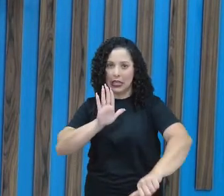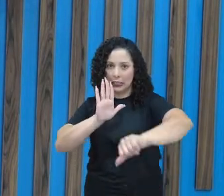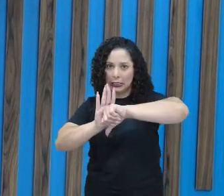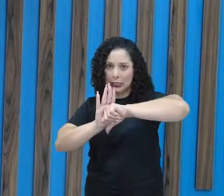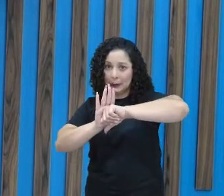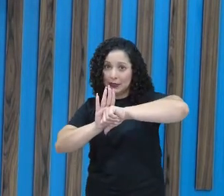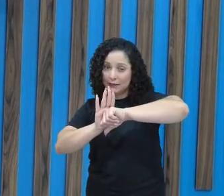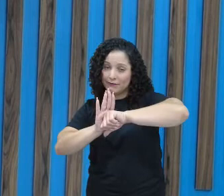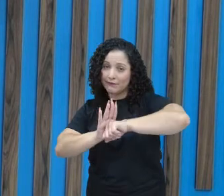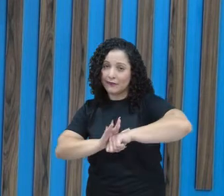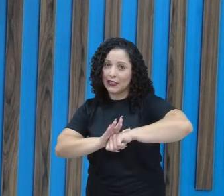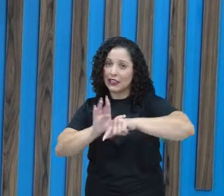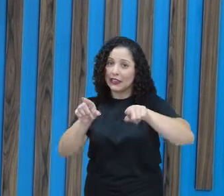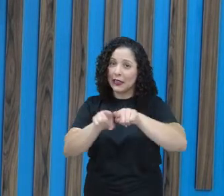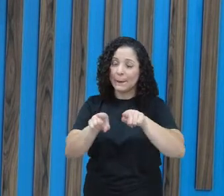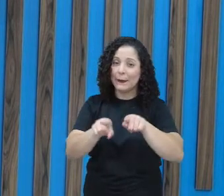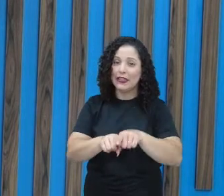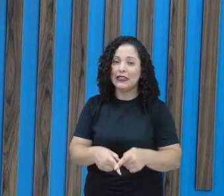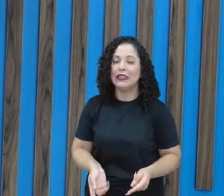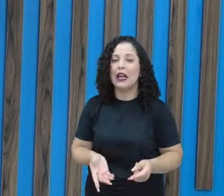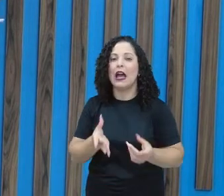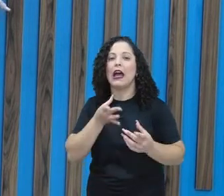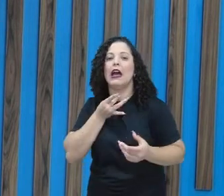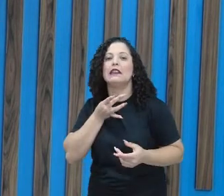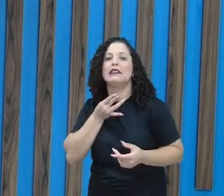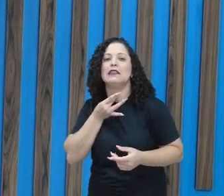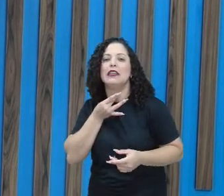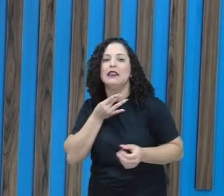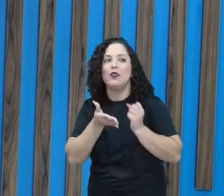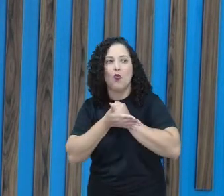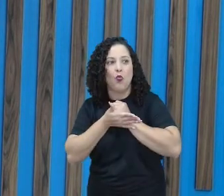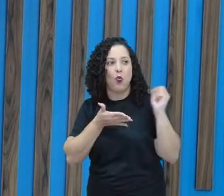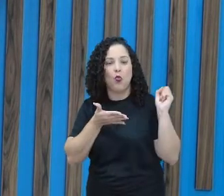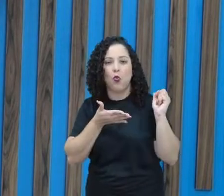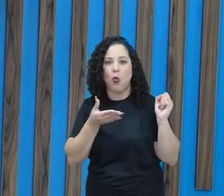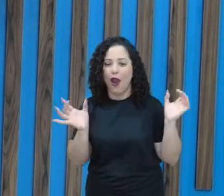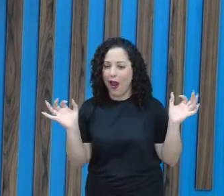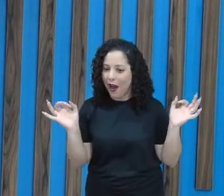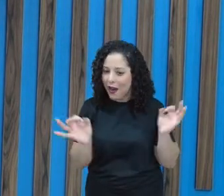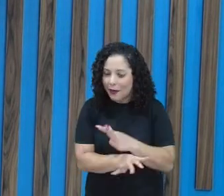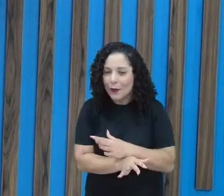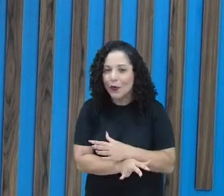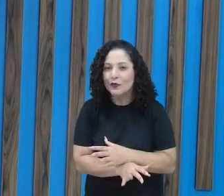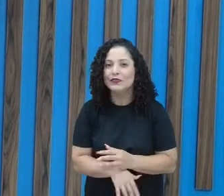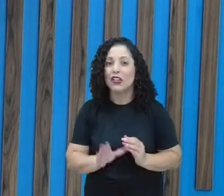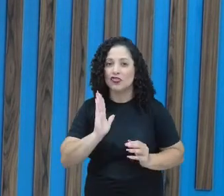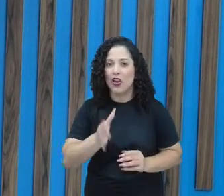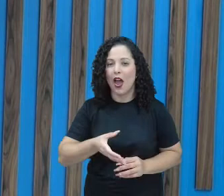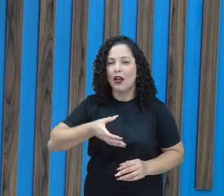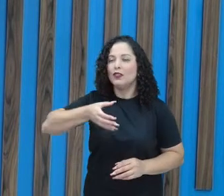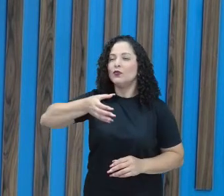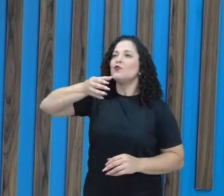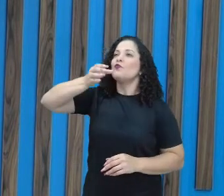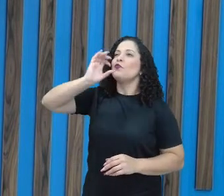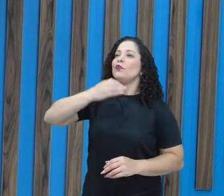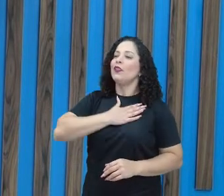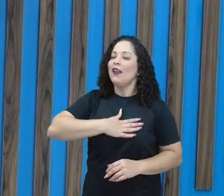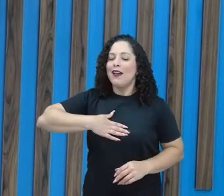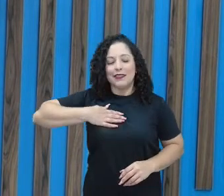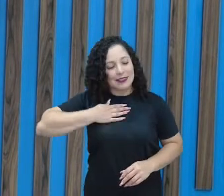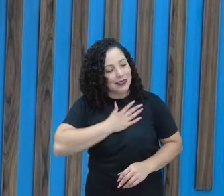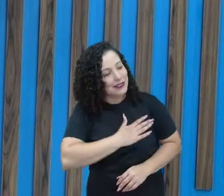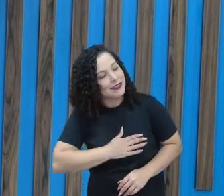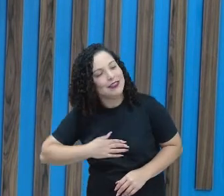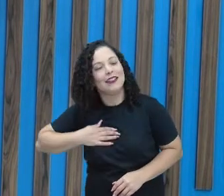saciar. Porque a gente fala direto, estou morrendo de sede, estou matando a sede. A gente não usa muito Saciar o verbo com a vontade,